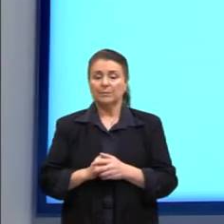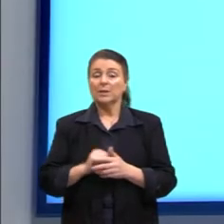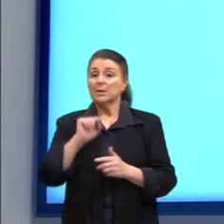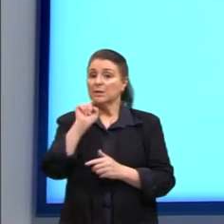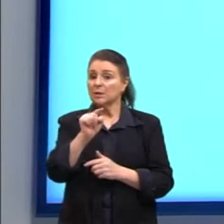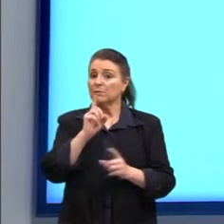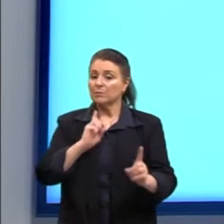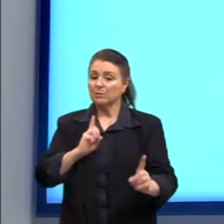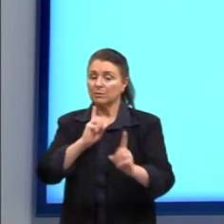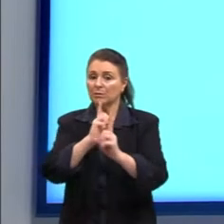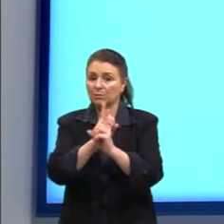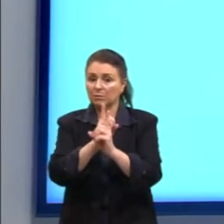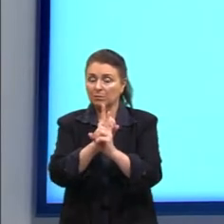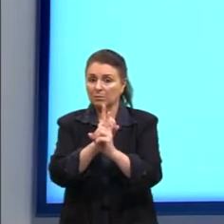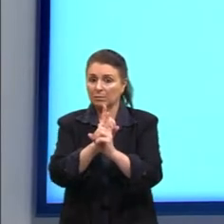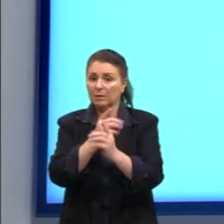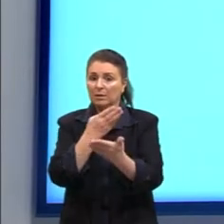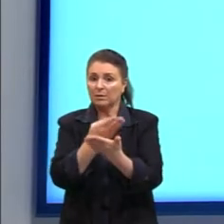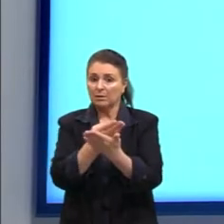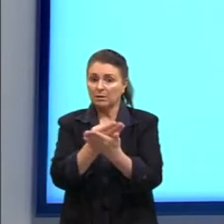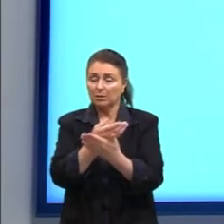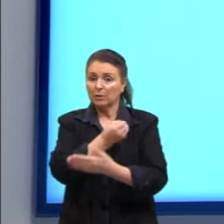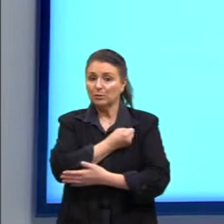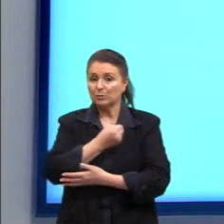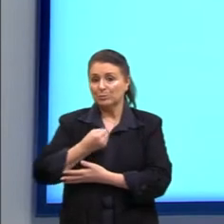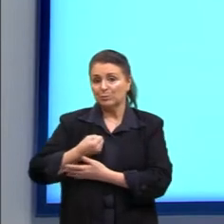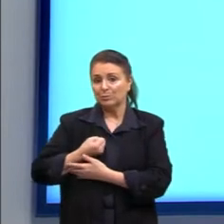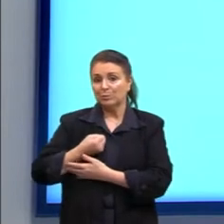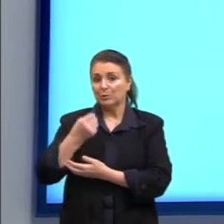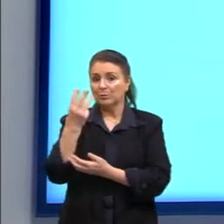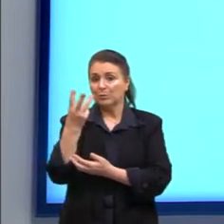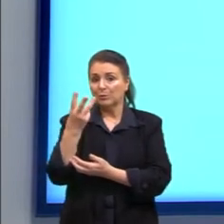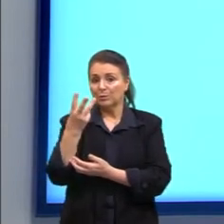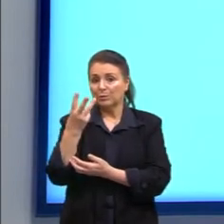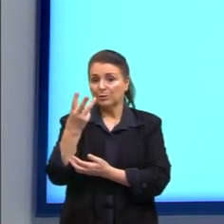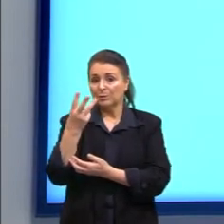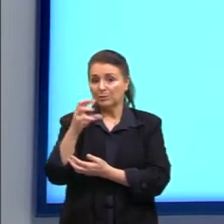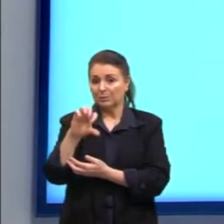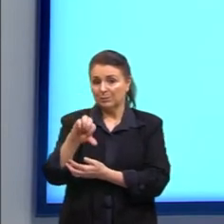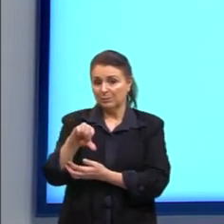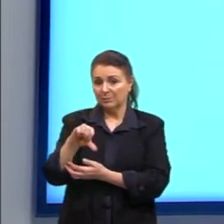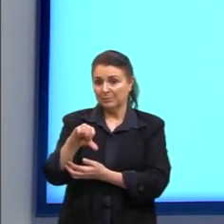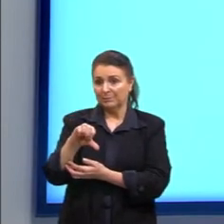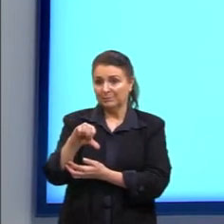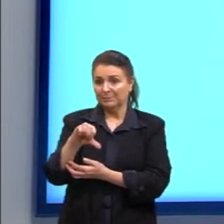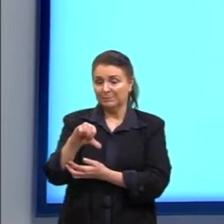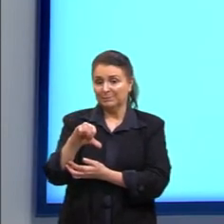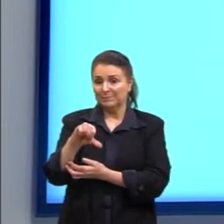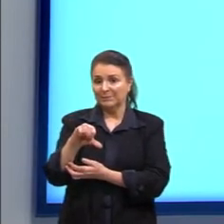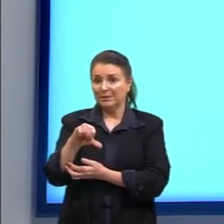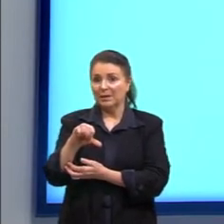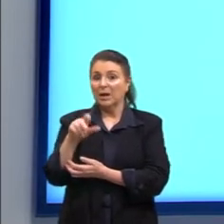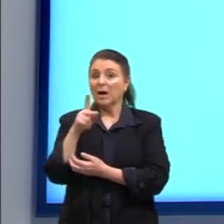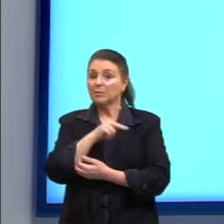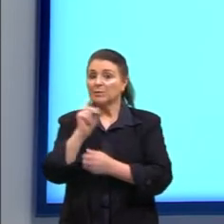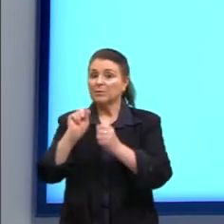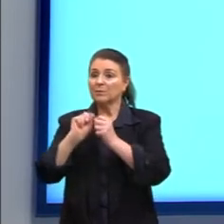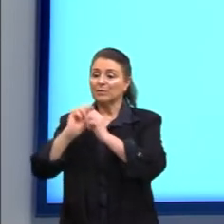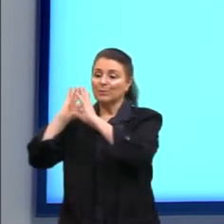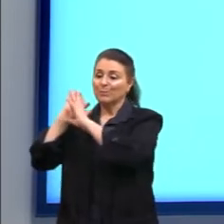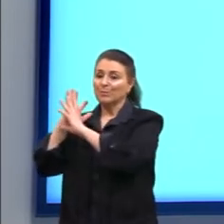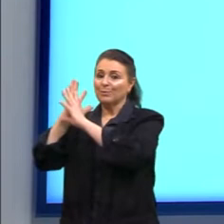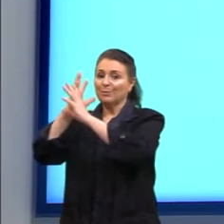vocês vão encontrar lá na nossa aula de número 39, tá? Então aqui eu fiz uma retomada